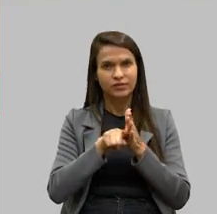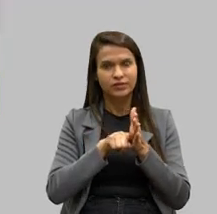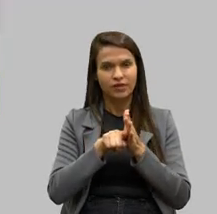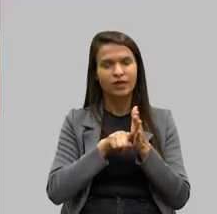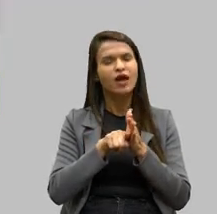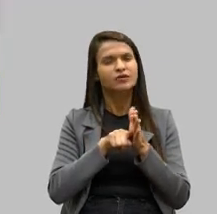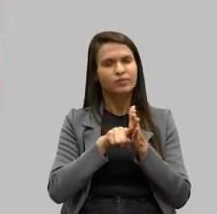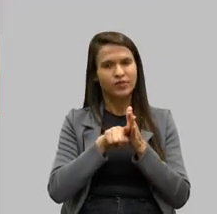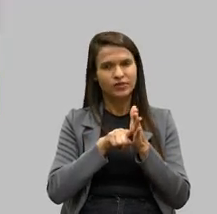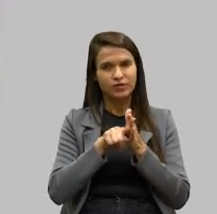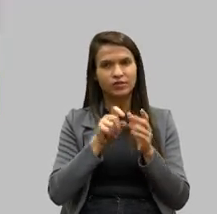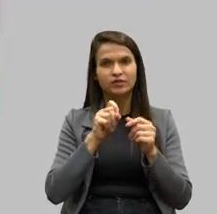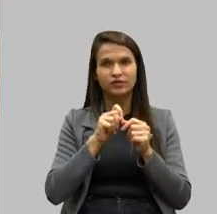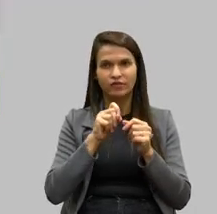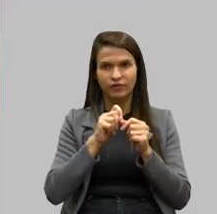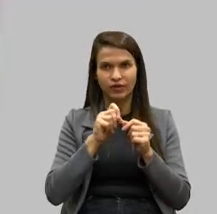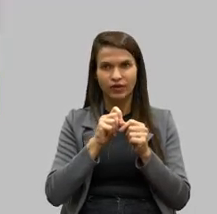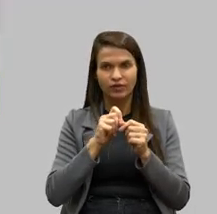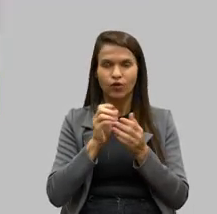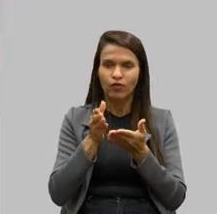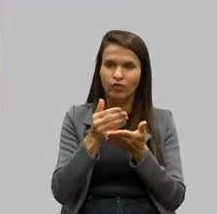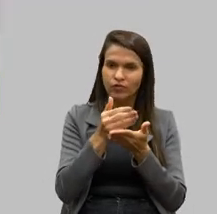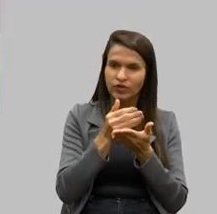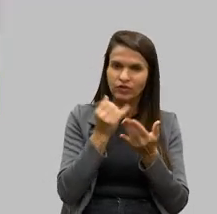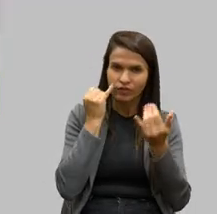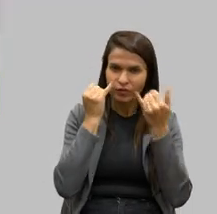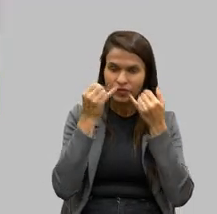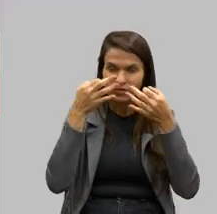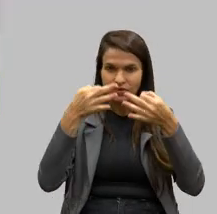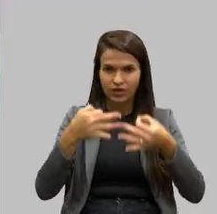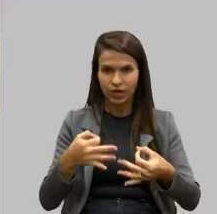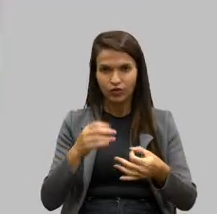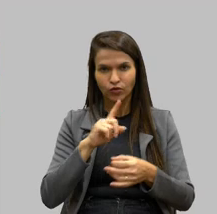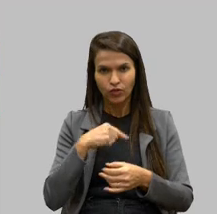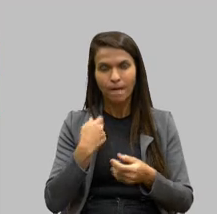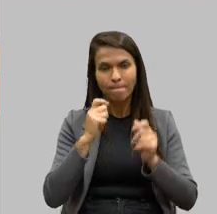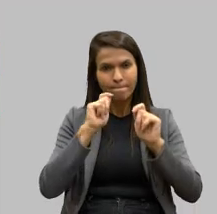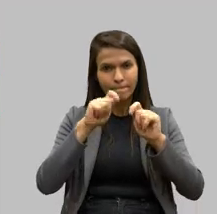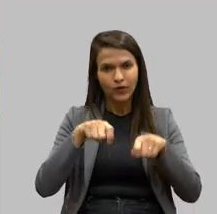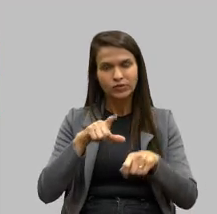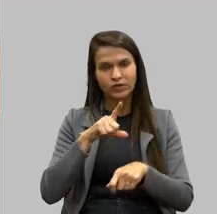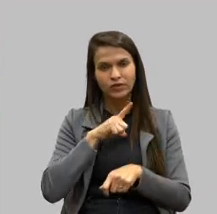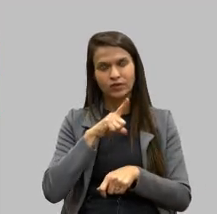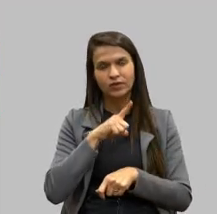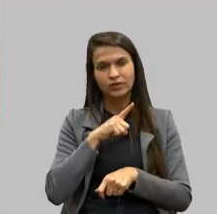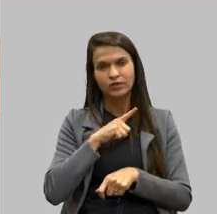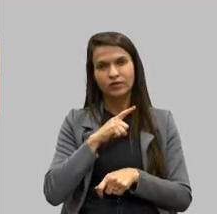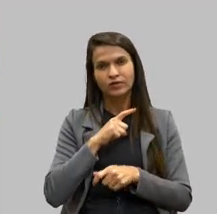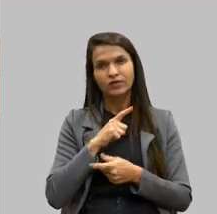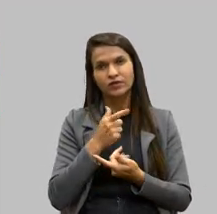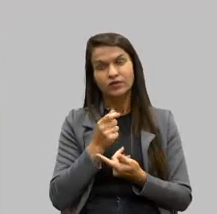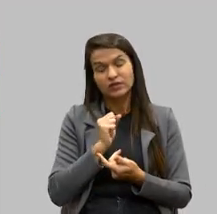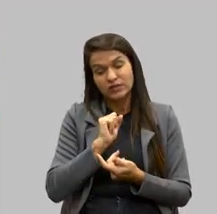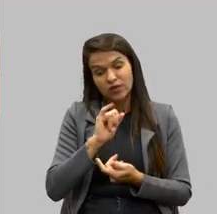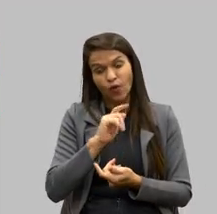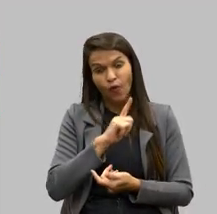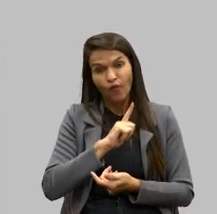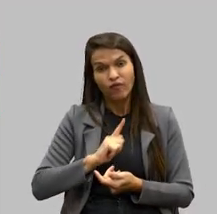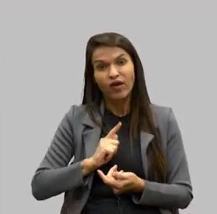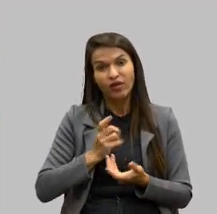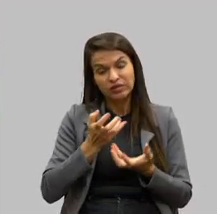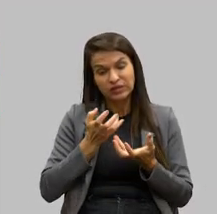Essa pesquisa feita, eu vou pegar os dados certinhos, para que a gente possa ter isso. Aliás, se você, o governo, quisesse